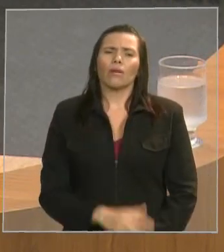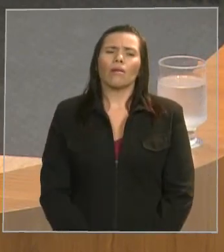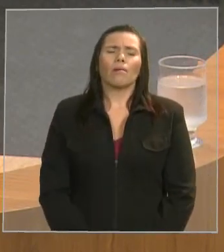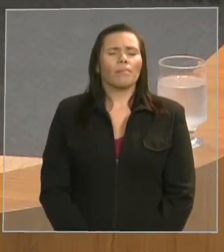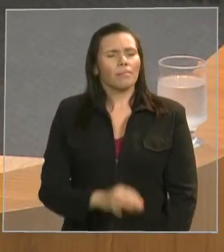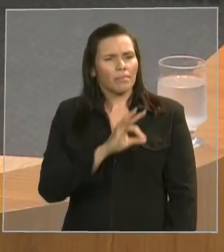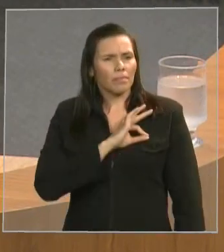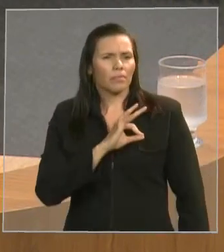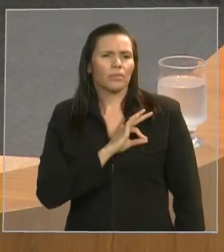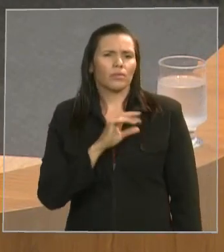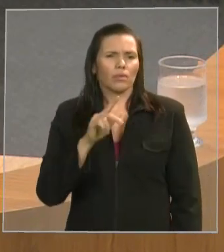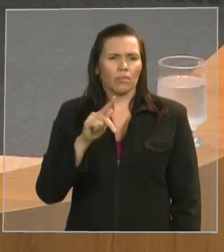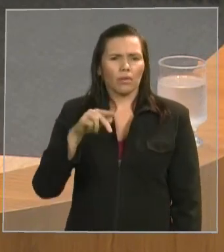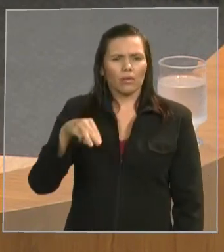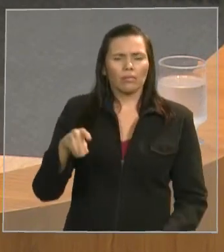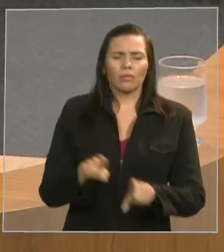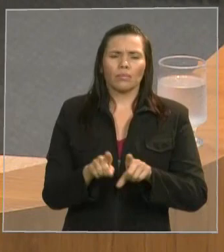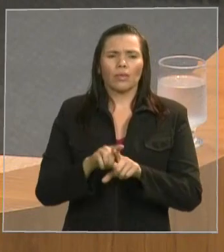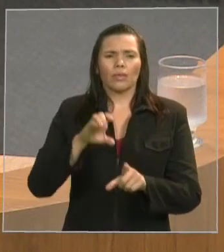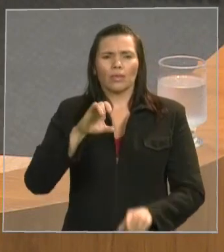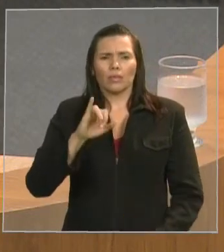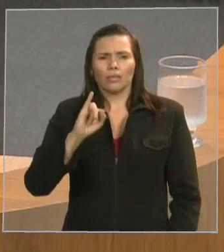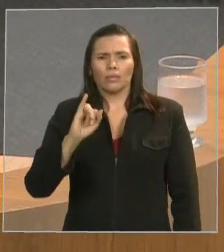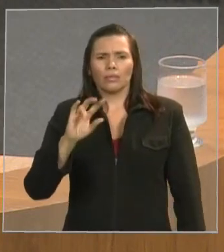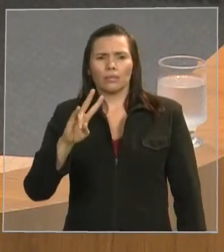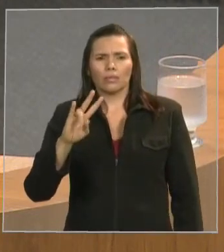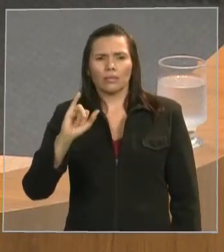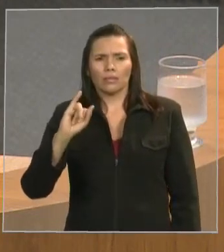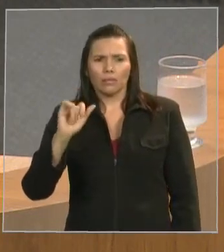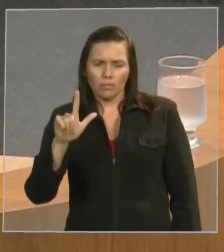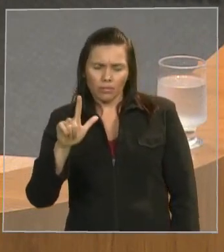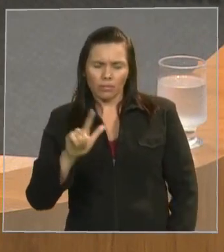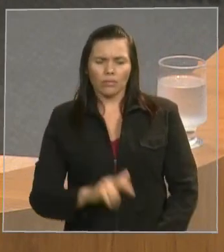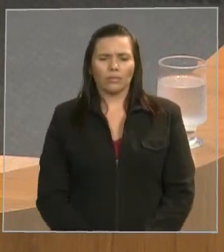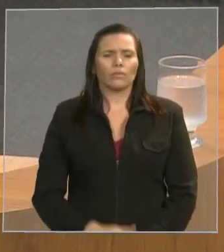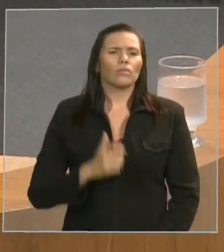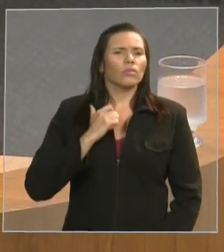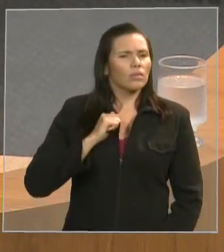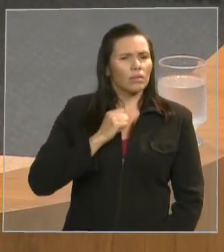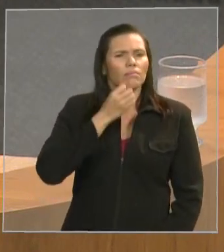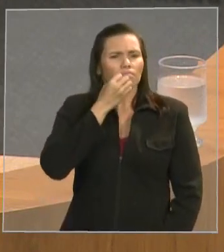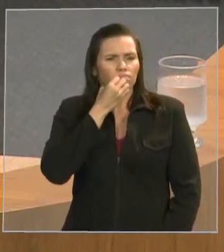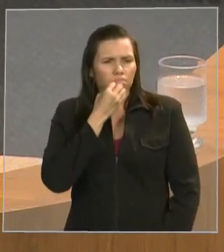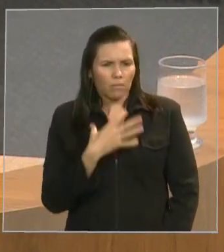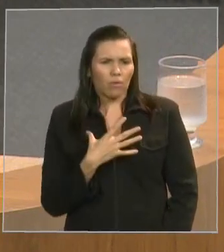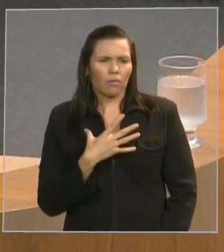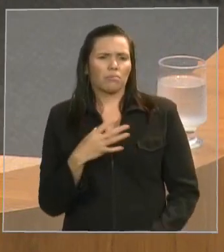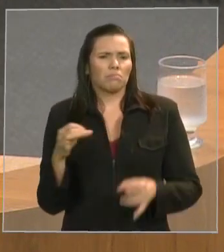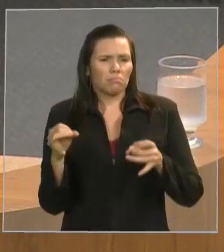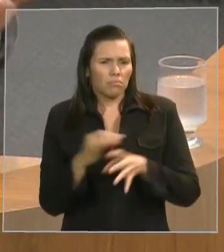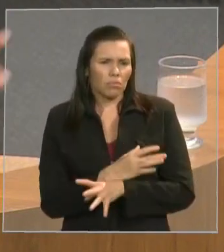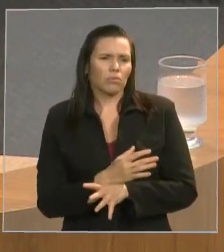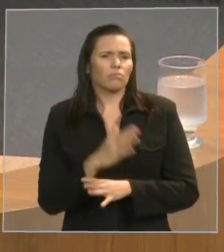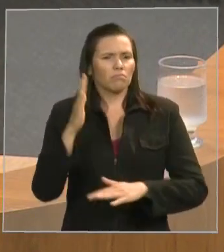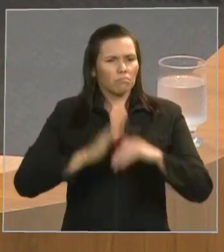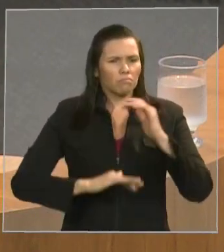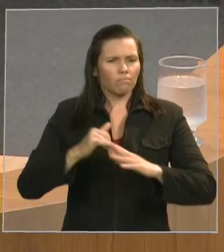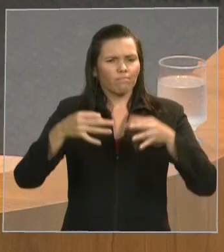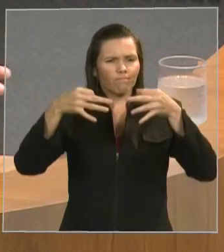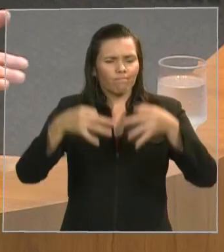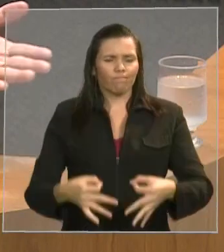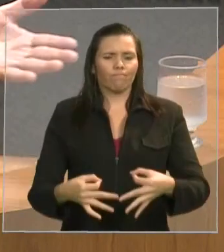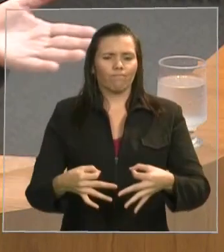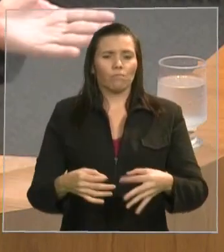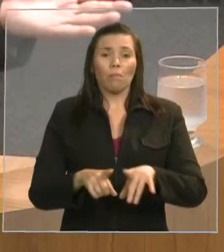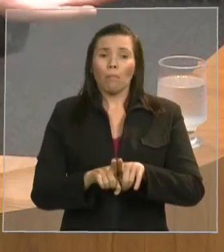Militar, como na Polícia Civil, delegados preparados, oficiais preparados, mas não pode...